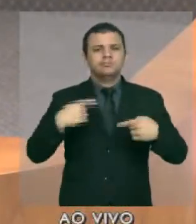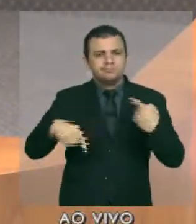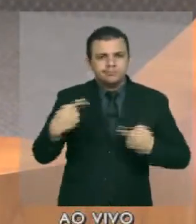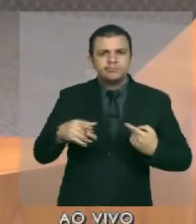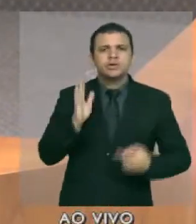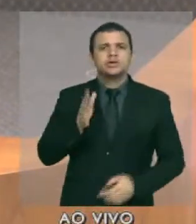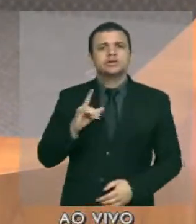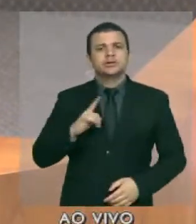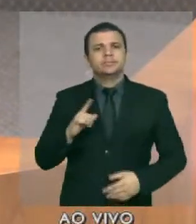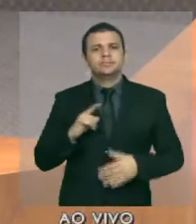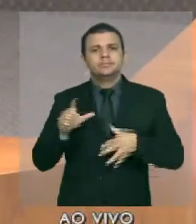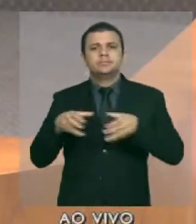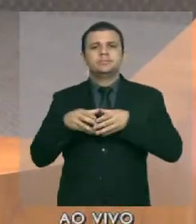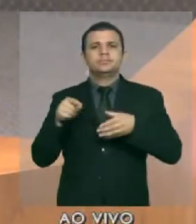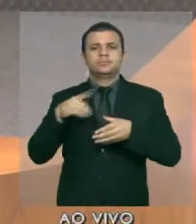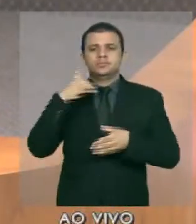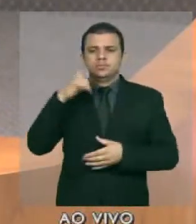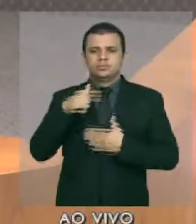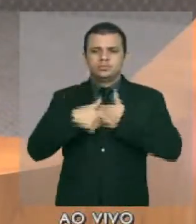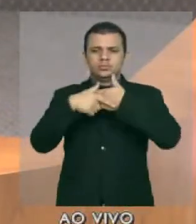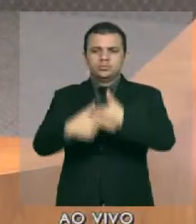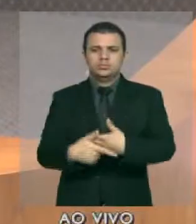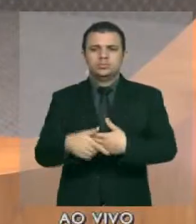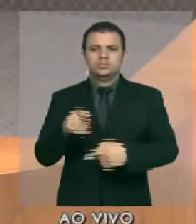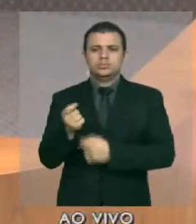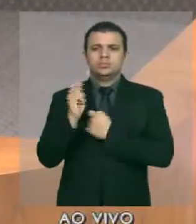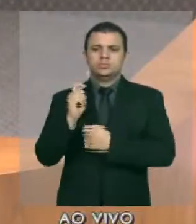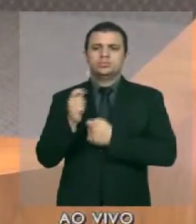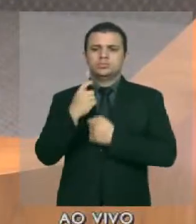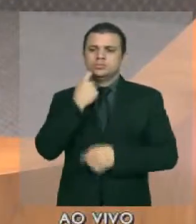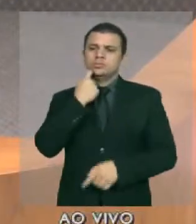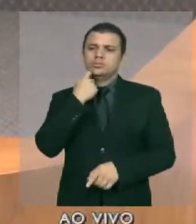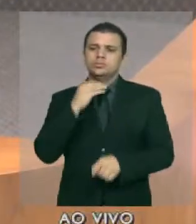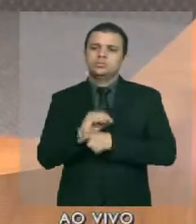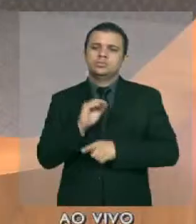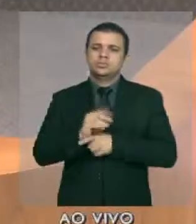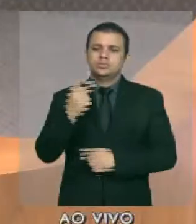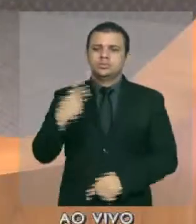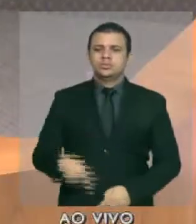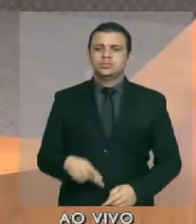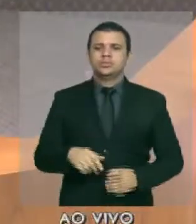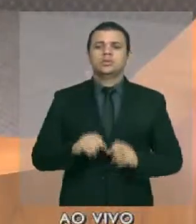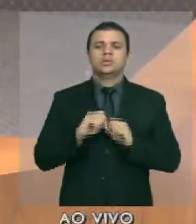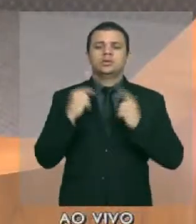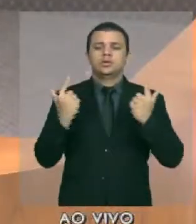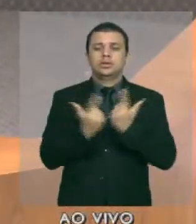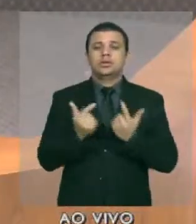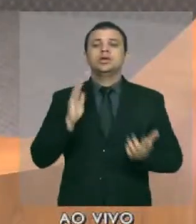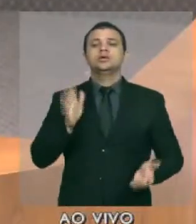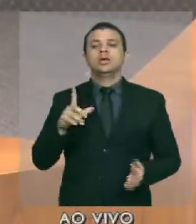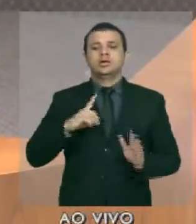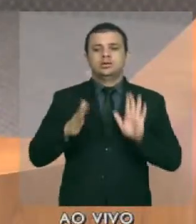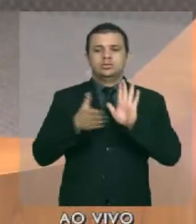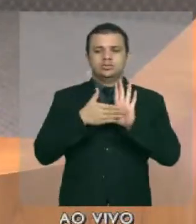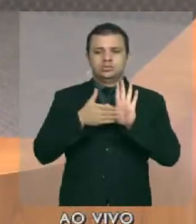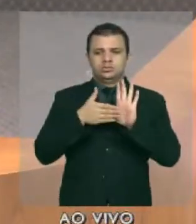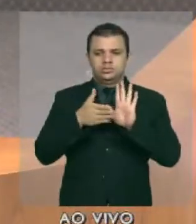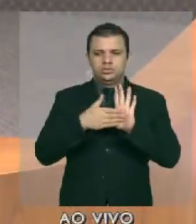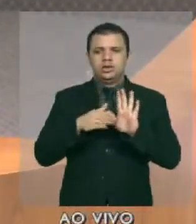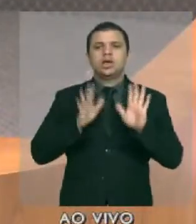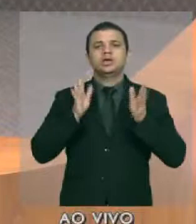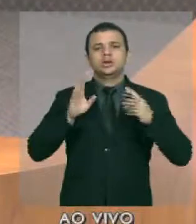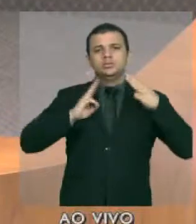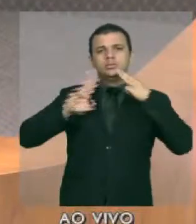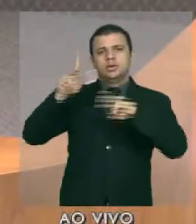parlamentar essa casa essa proposta já foi feita uma indicação já foi caminhada a cena